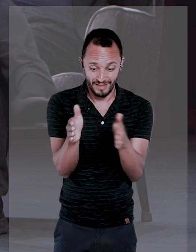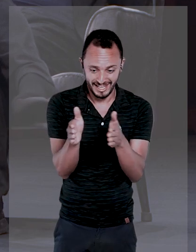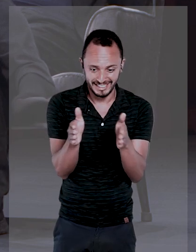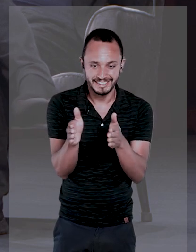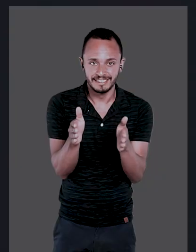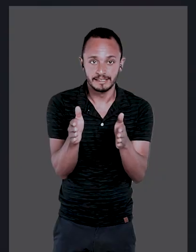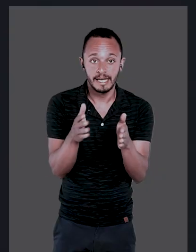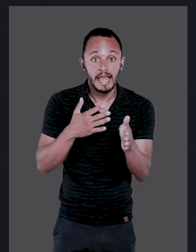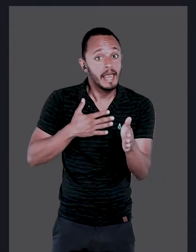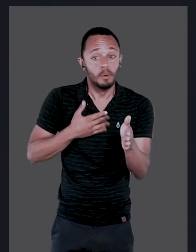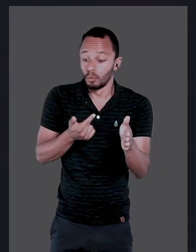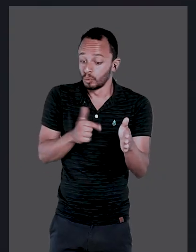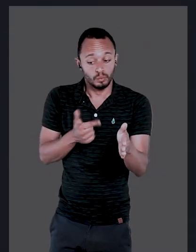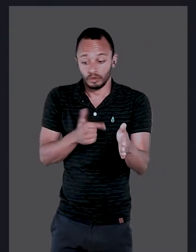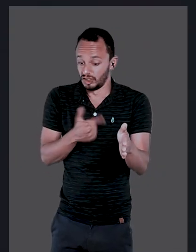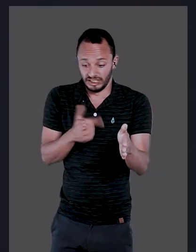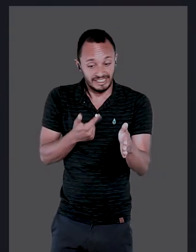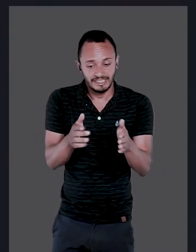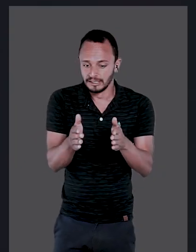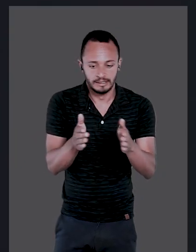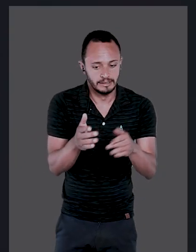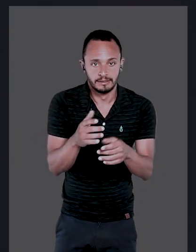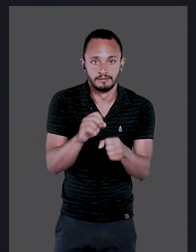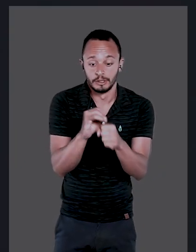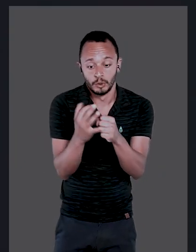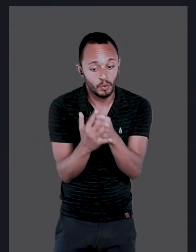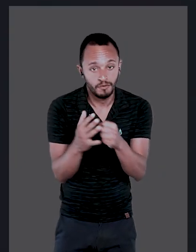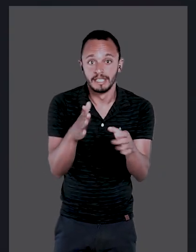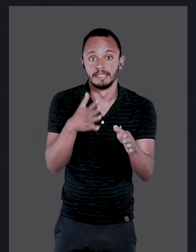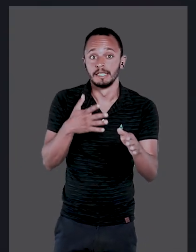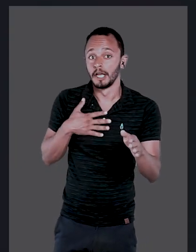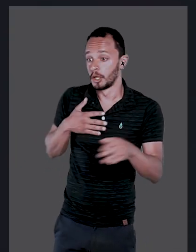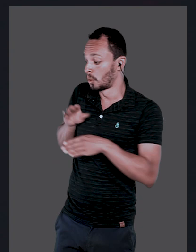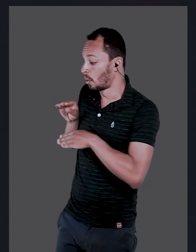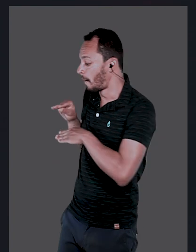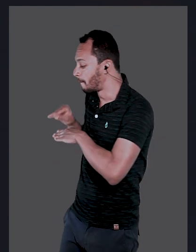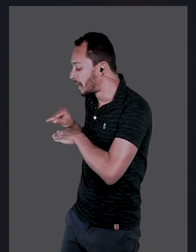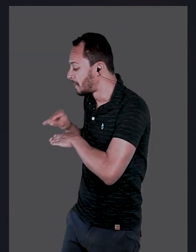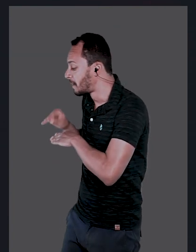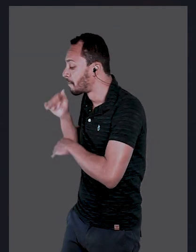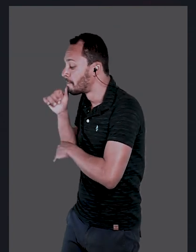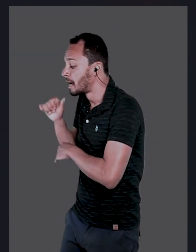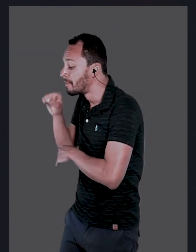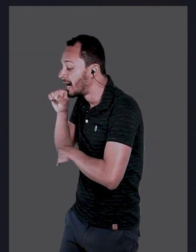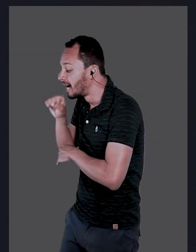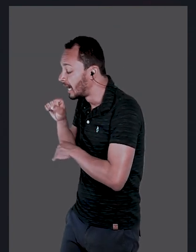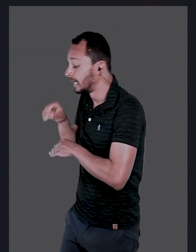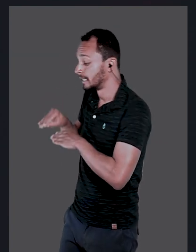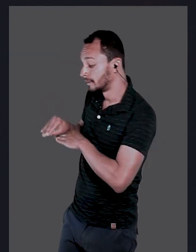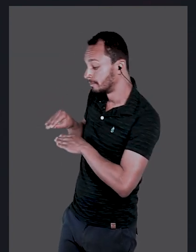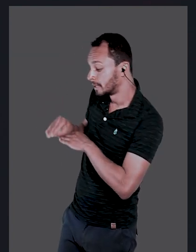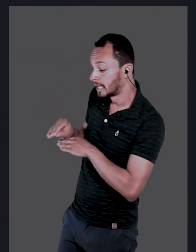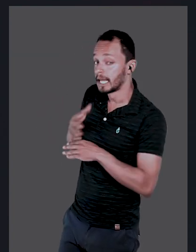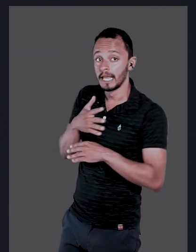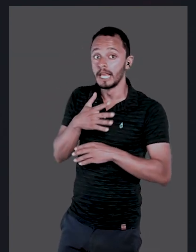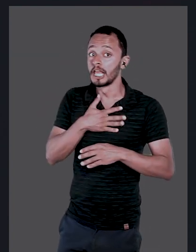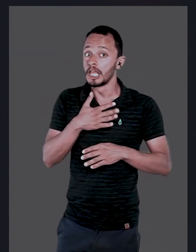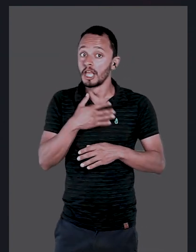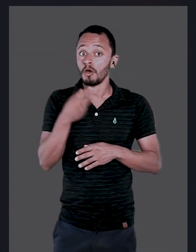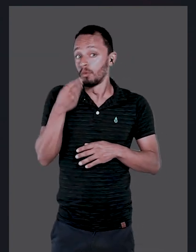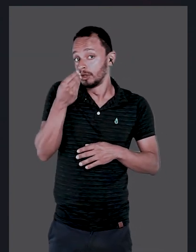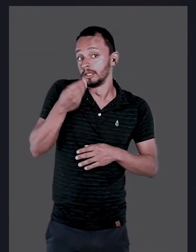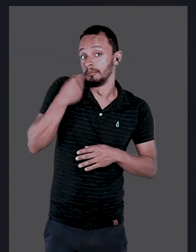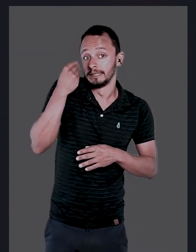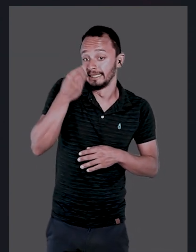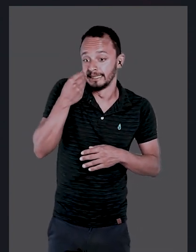do Covid, porque eu penso, eu ainda não tive Covid, eu passei esse tempo todo cuidando da minha mãe, e por